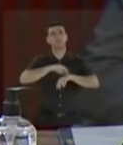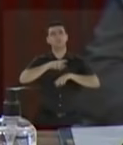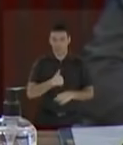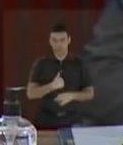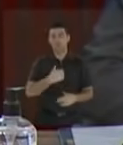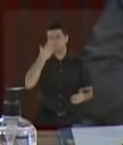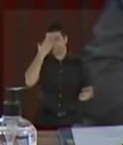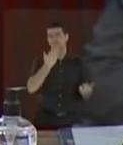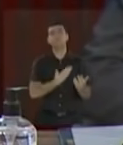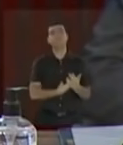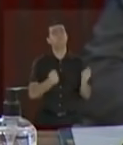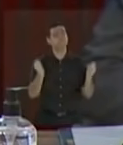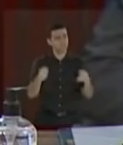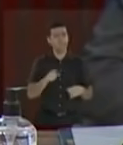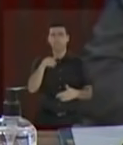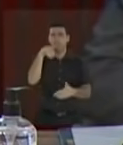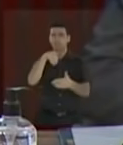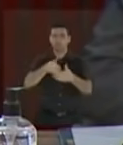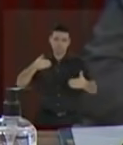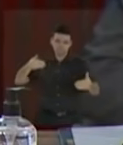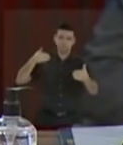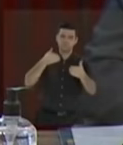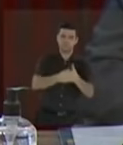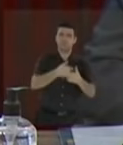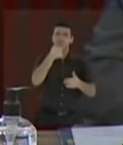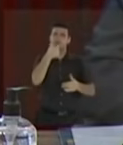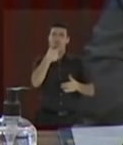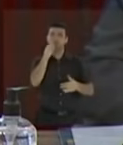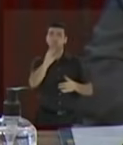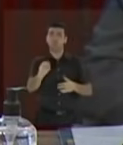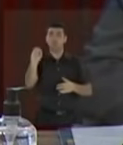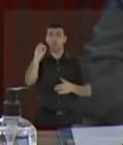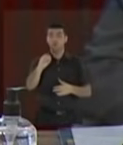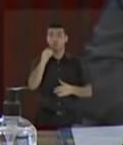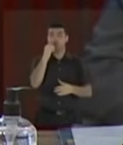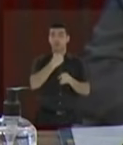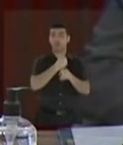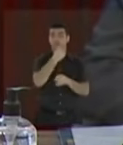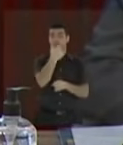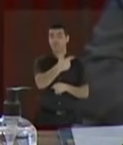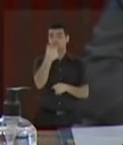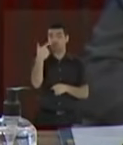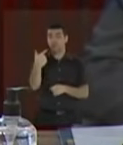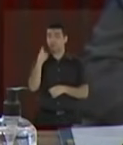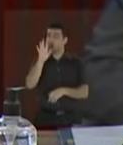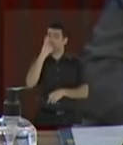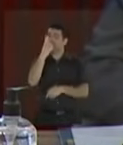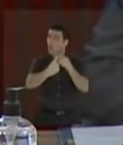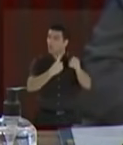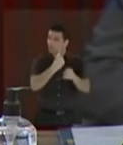trump a a preocupação era nada era era dos Democratas com a segurança das urnas eletrônicas